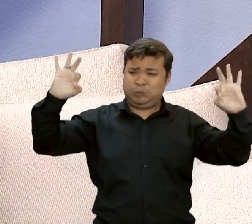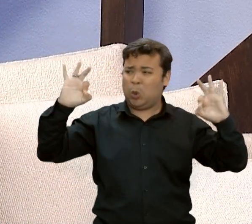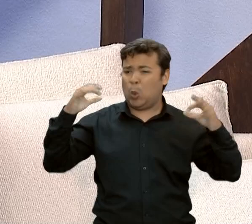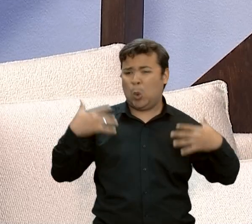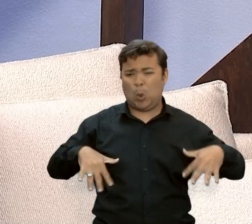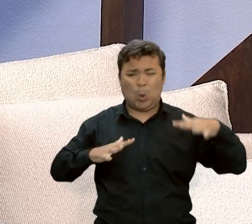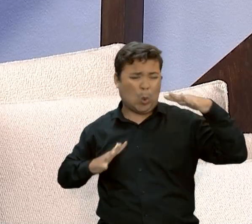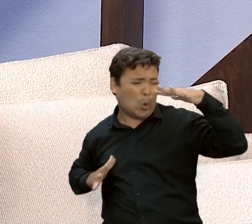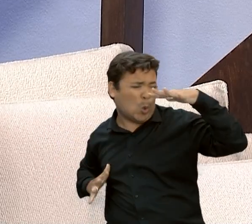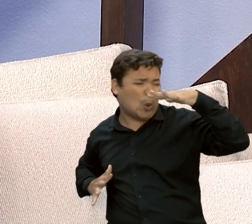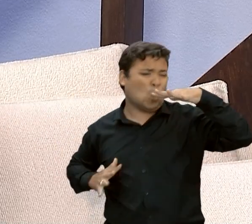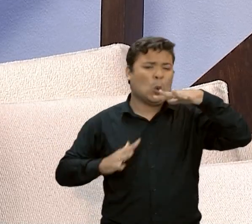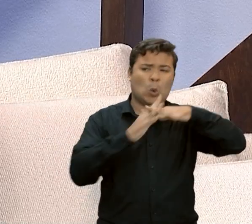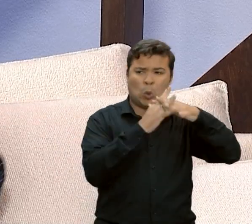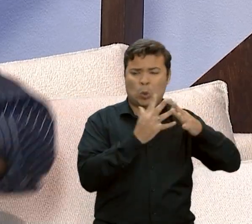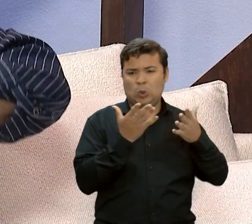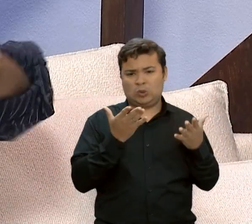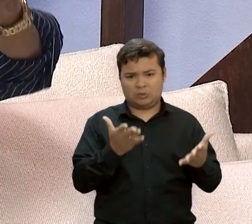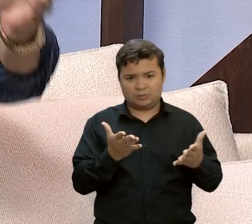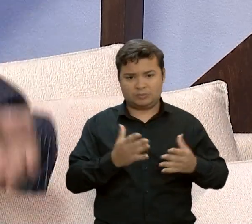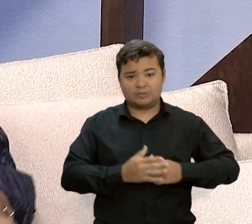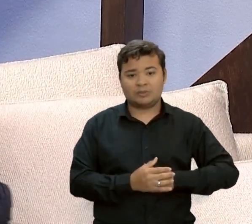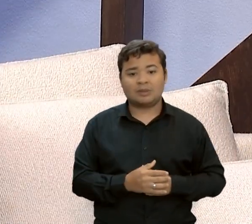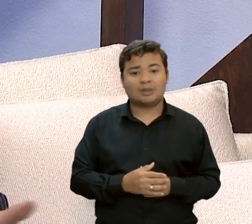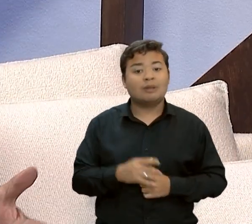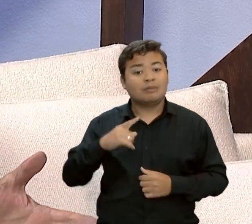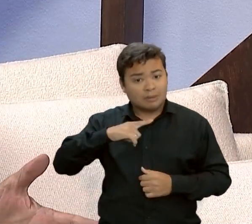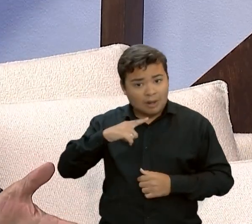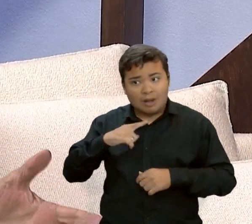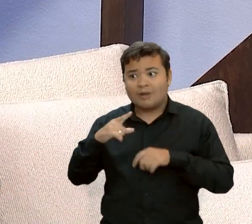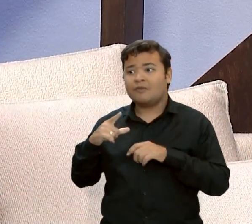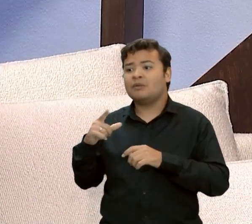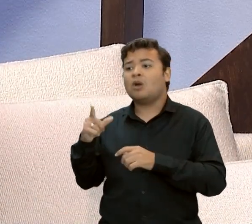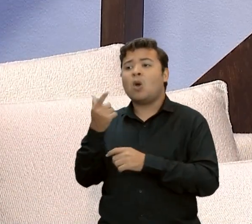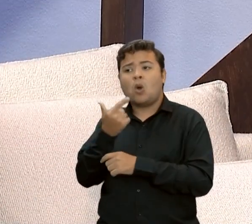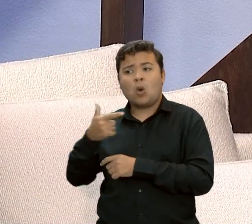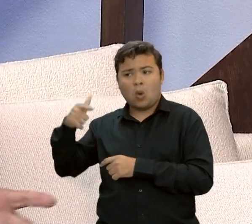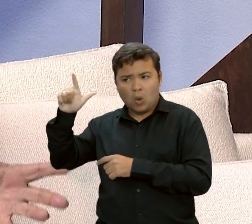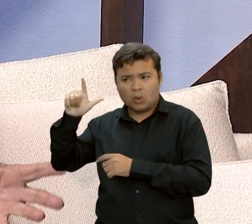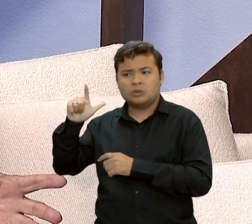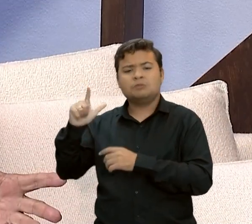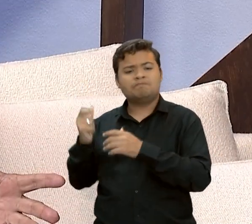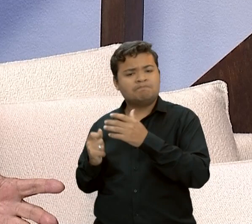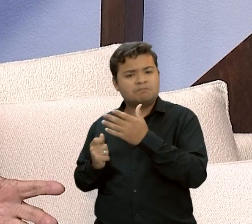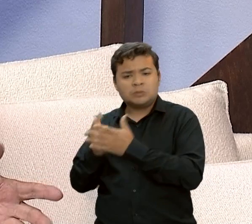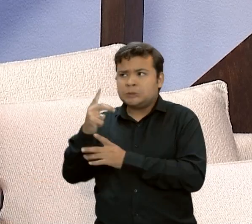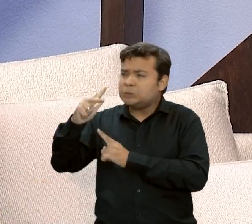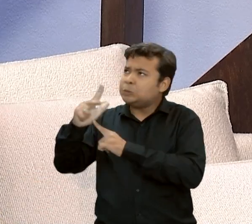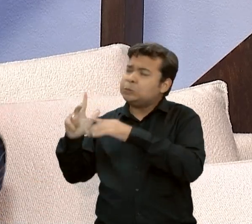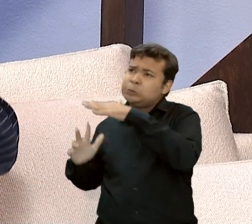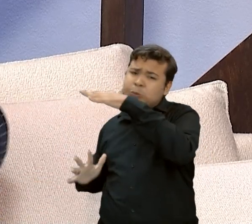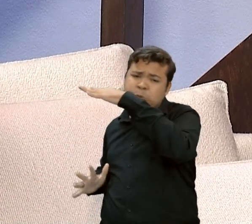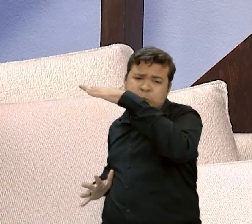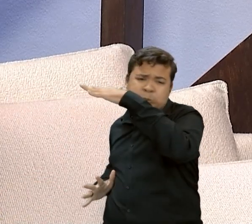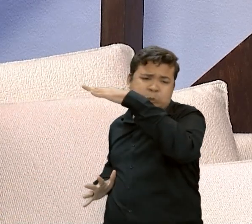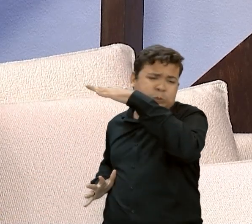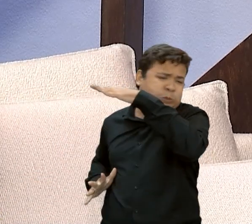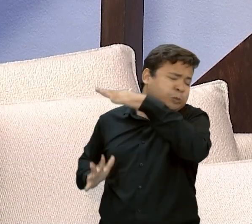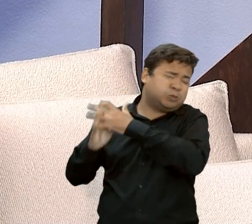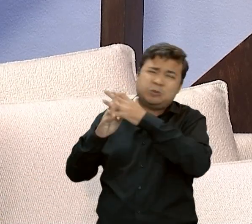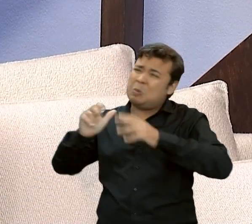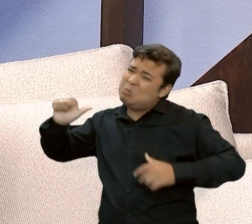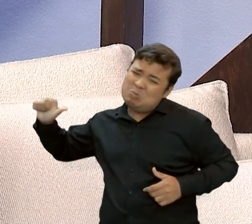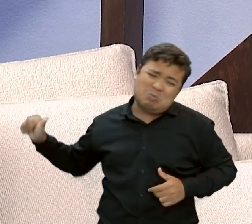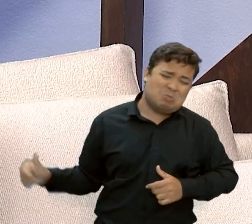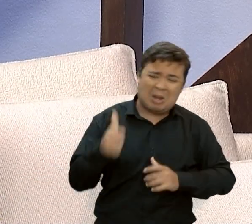nossa aí de universidade, comprou um Rolls-Royce. O transmissor é um Rolls-Royce. O que é isso? O melhor do